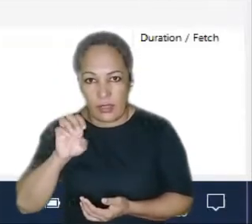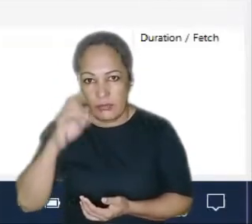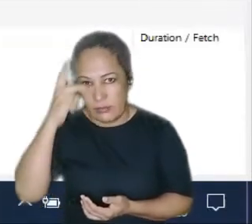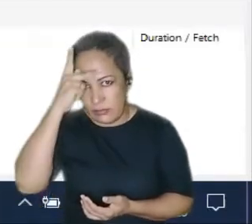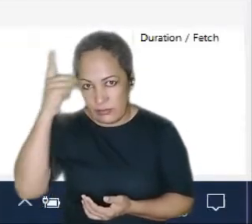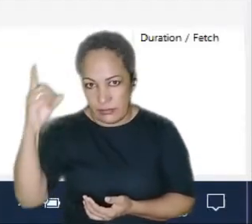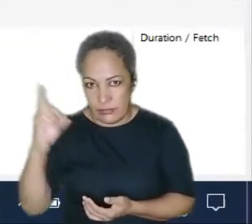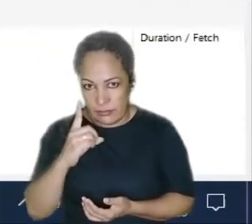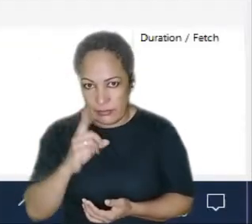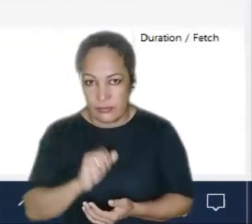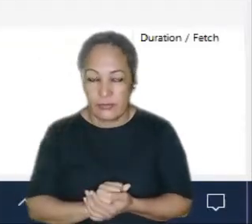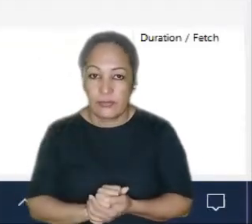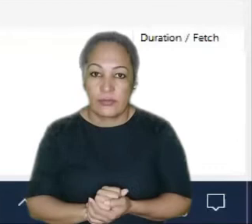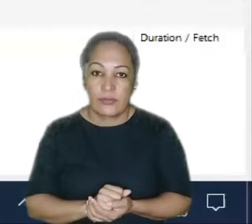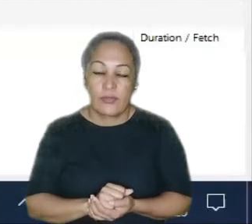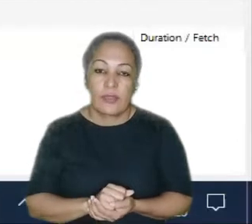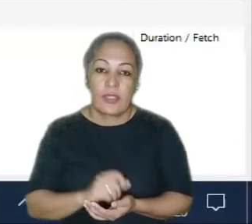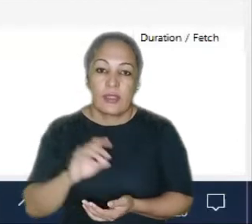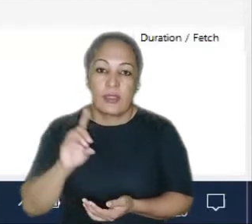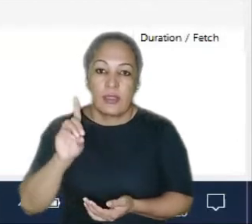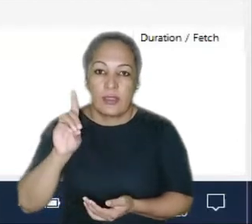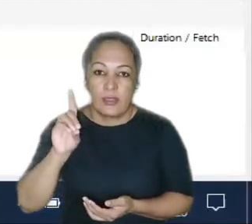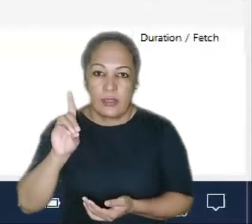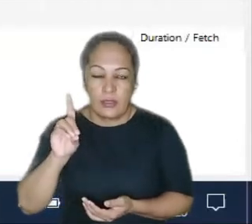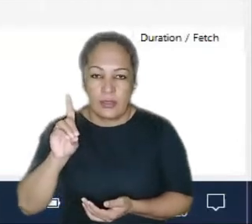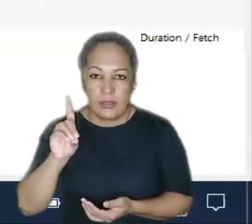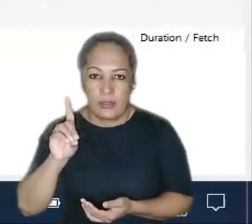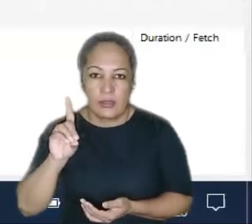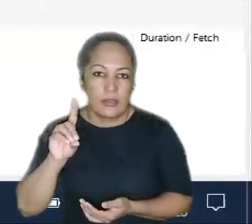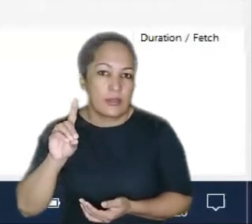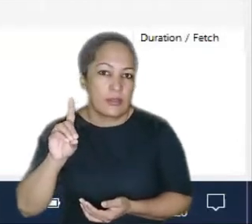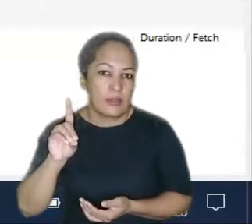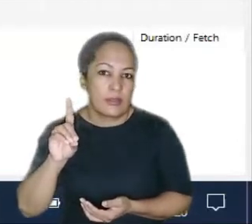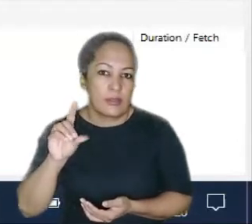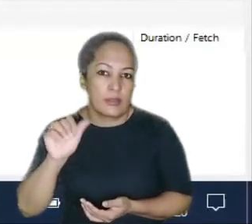o nome da base de dados que você vai criar. Vamos criar uma base de dados aqui.